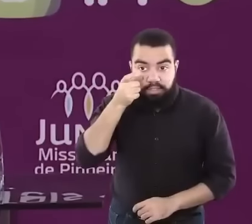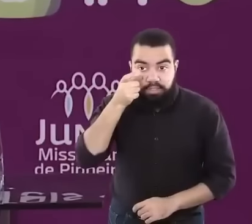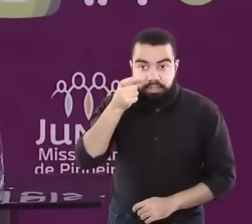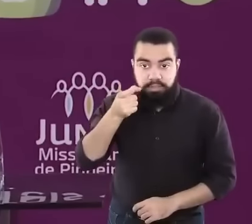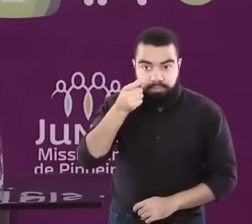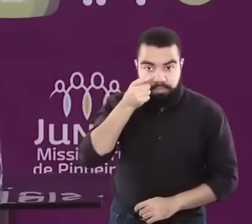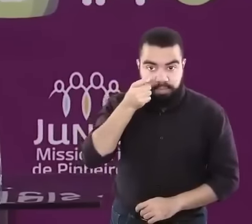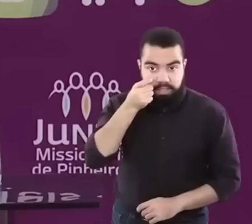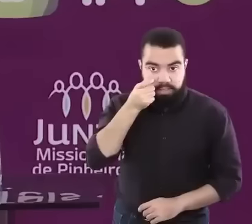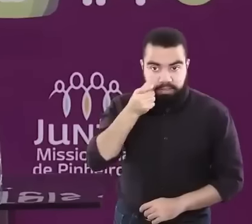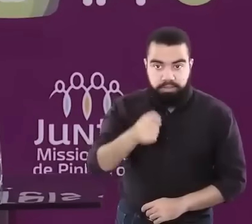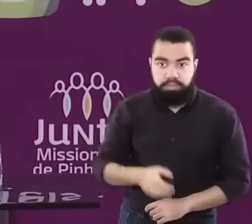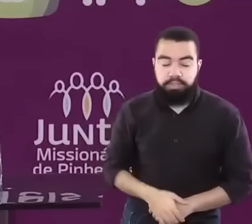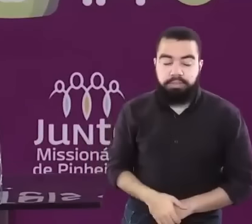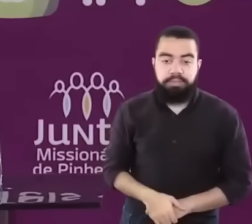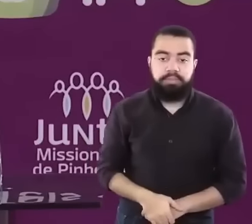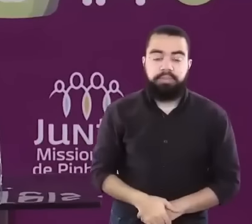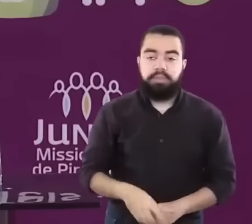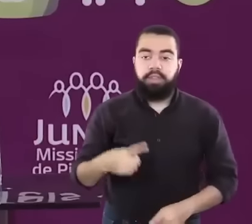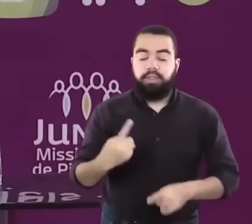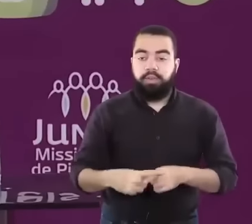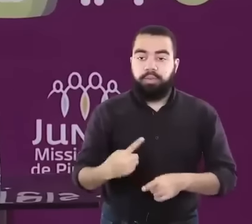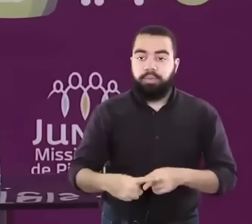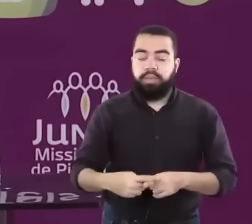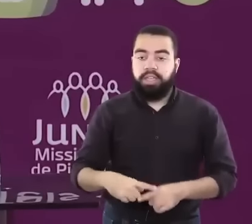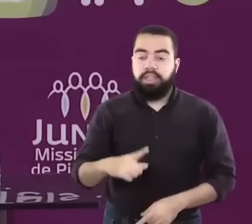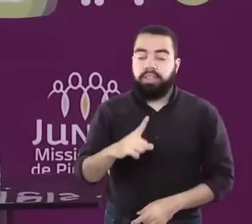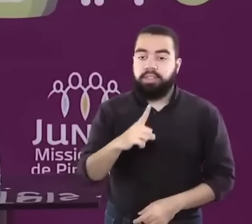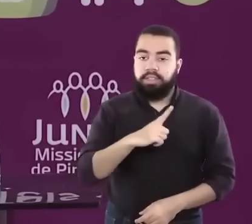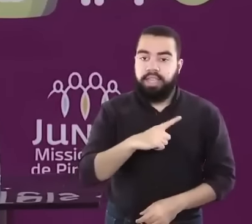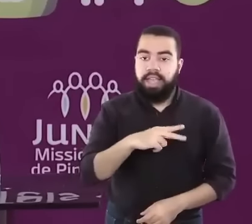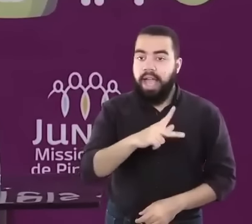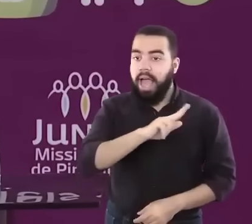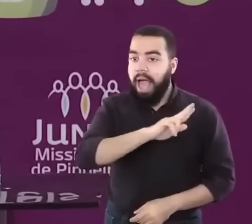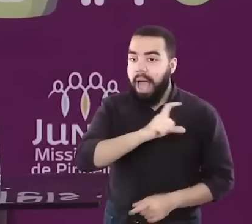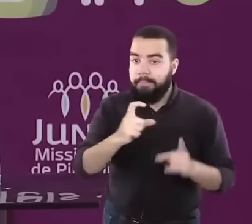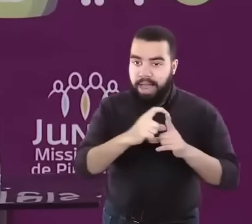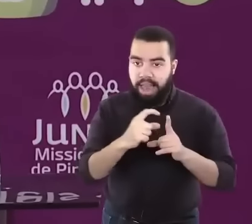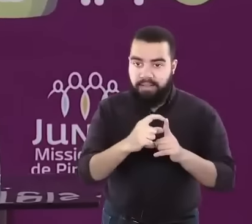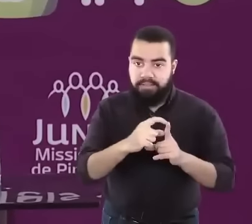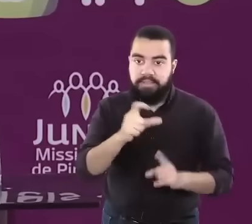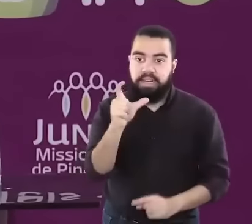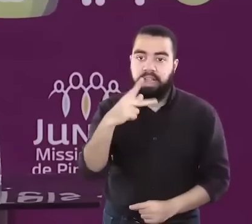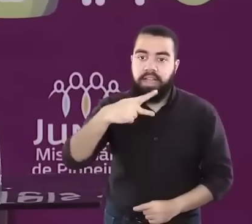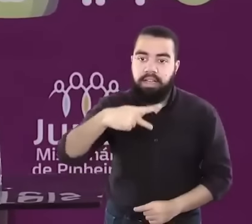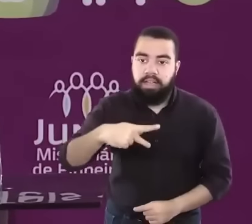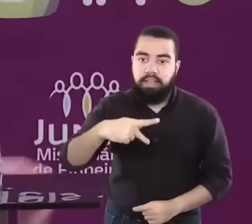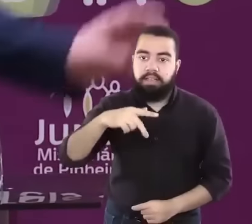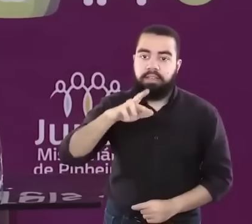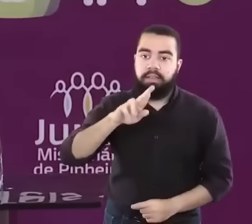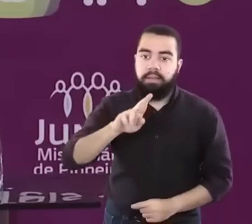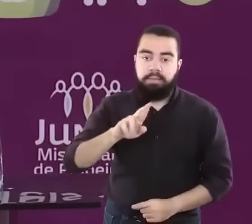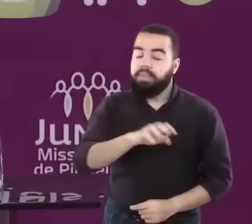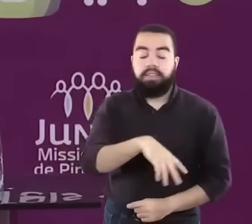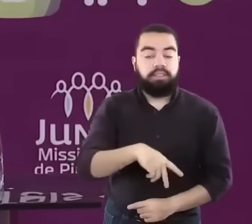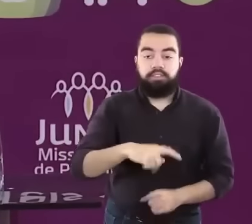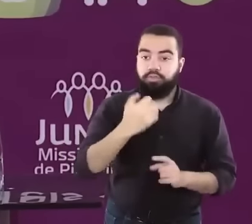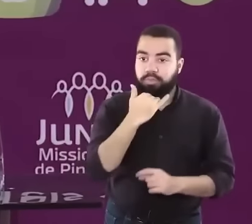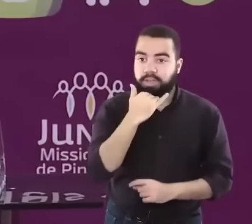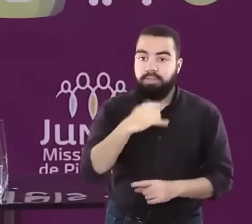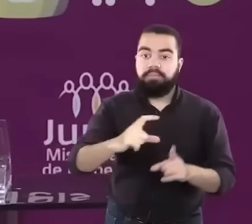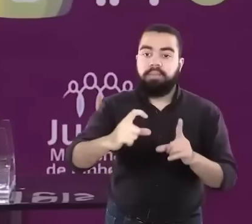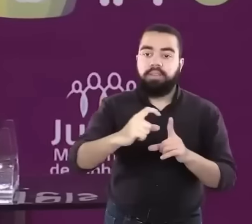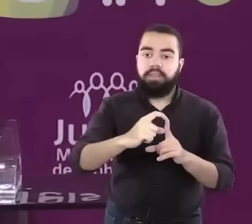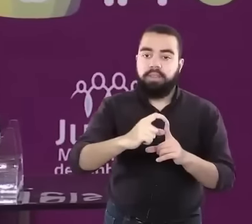perversos no hebraico 14 vezes e perversos são os malfeitores são os ímpios são aqueles que não